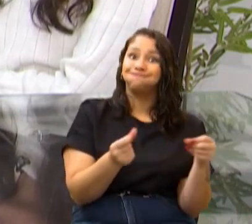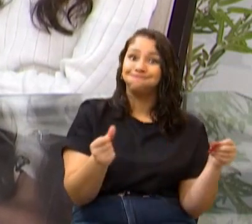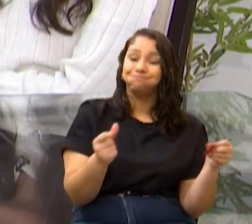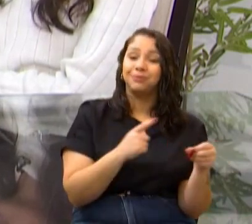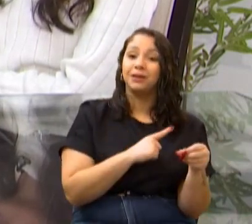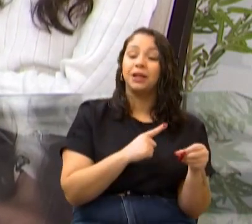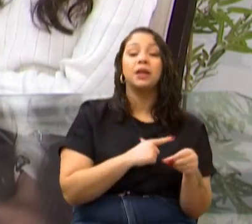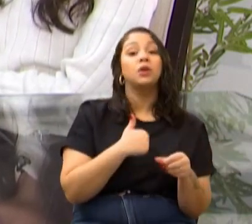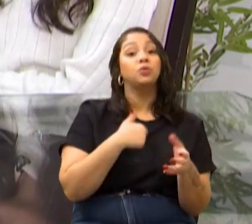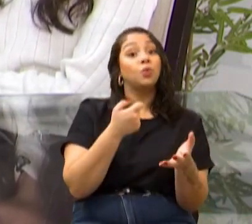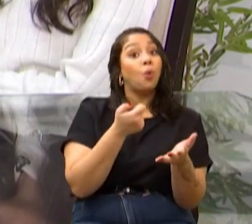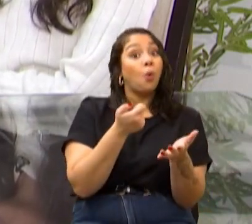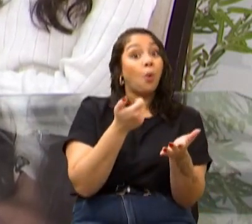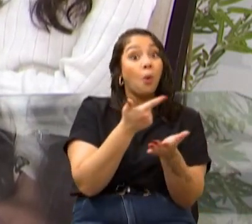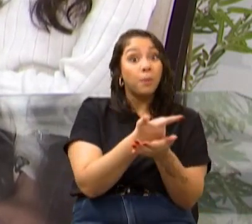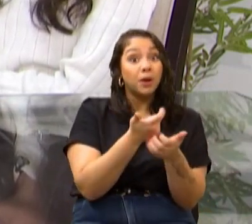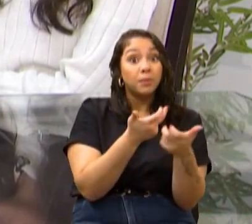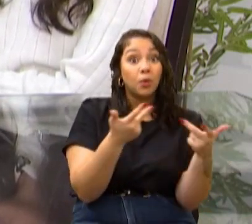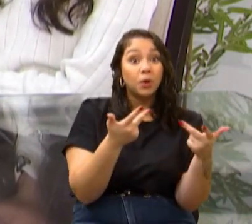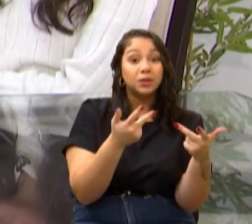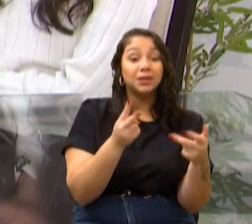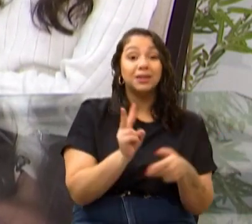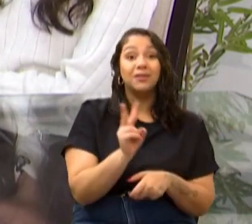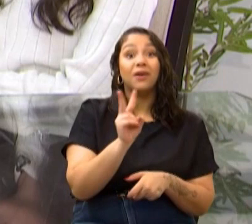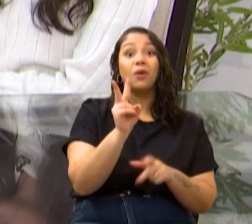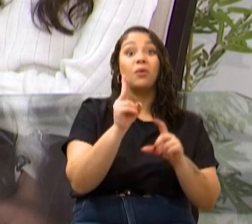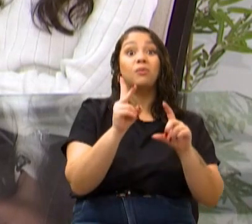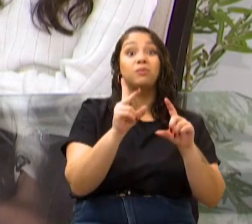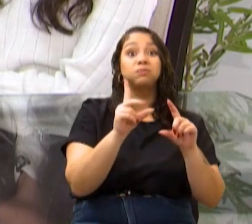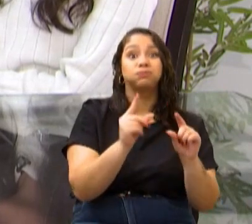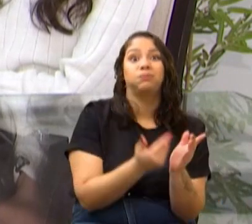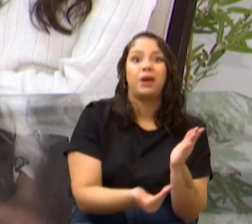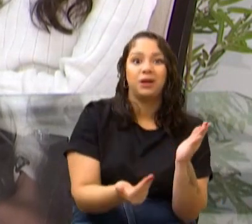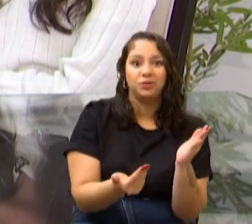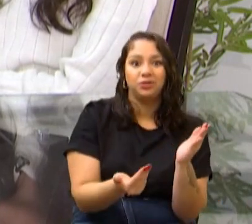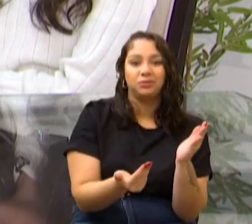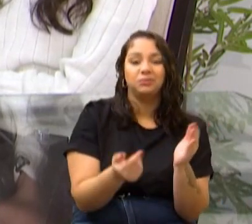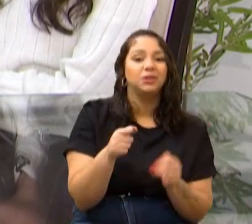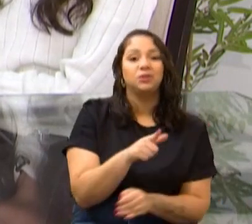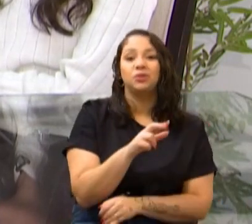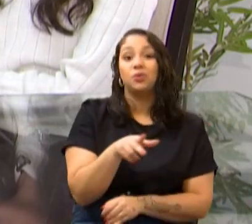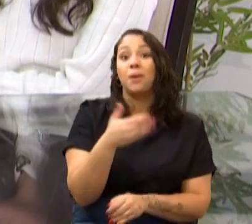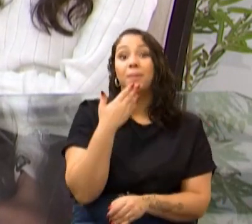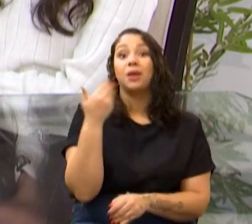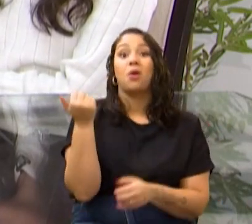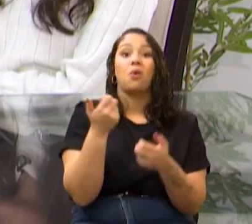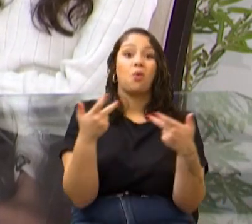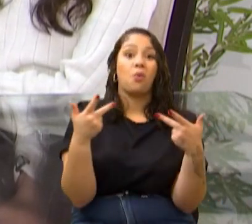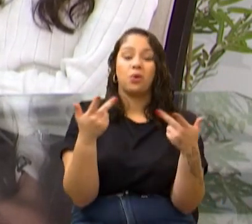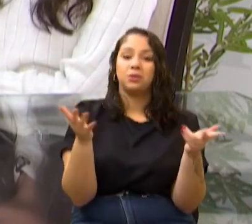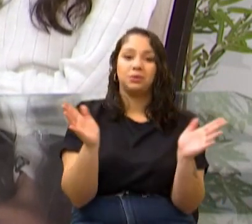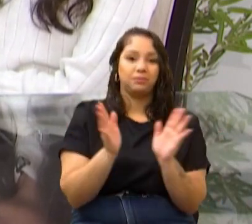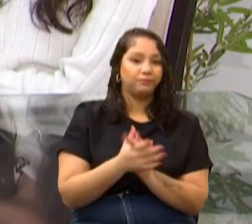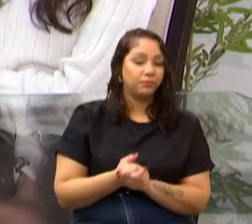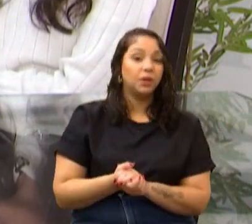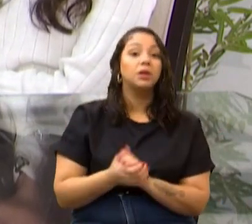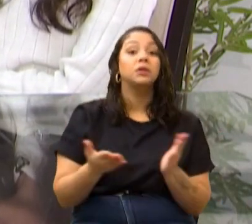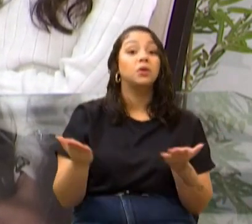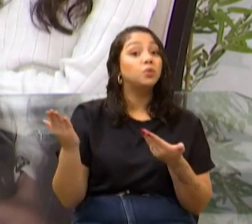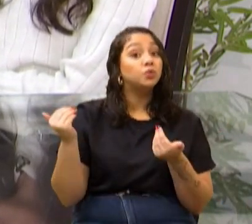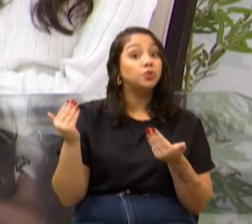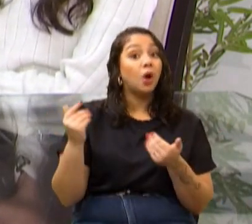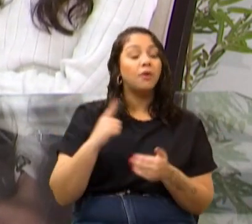que significa isso? Eu estou comprando um bem que perde valor. E isso não é a melhor coisa do